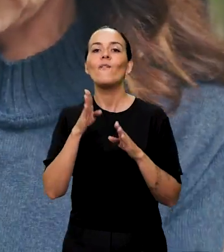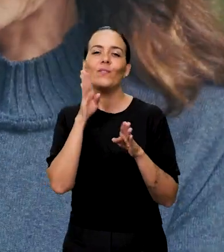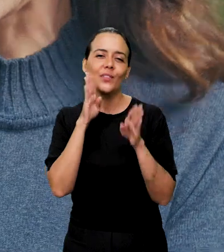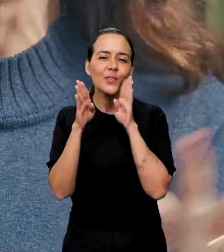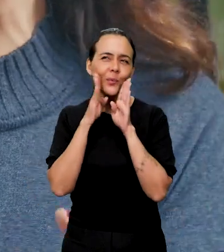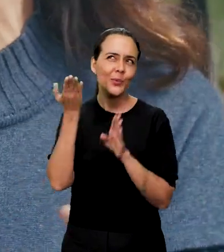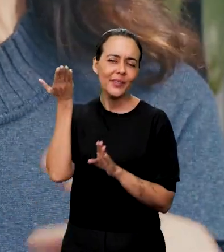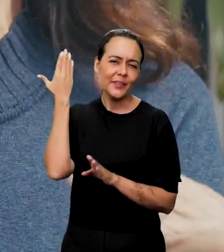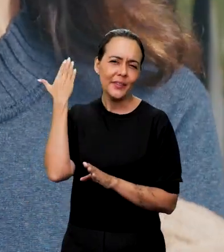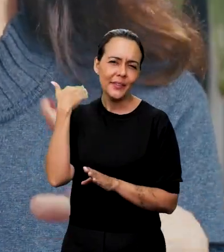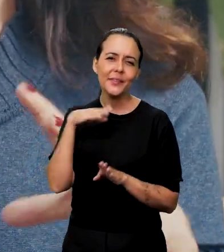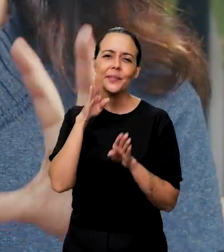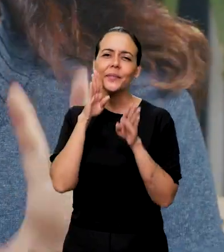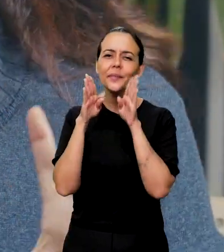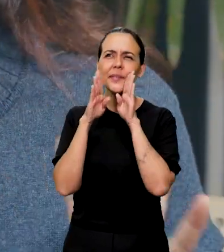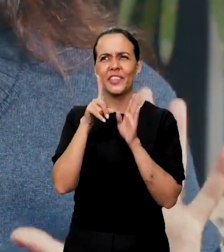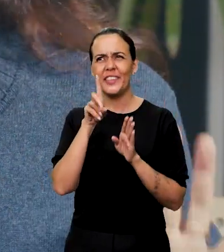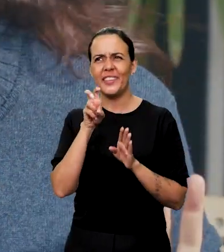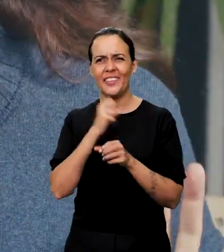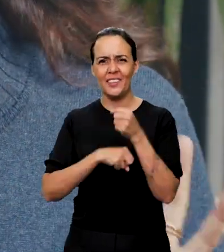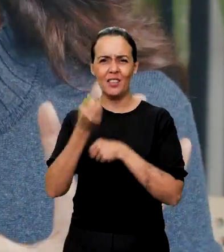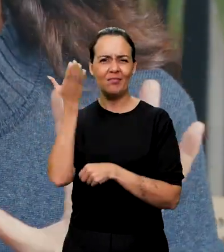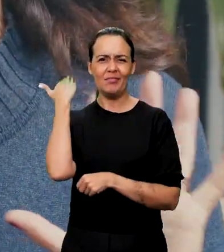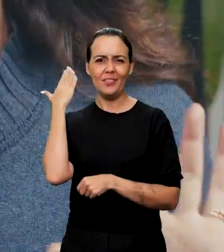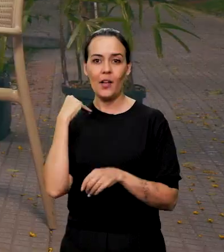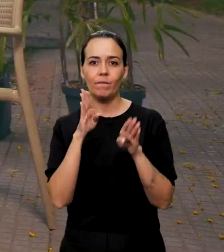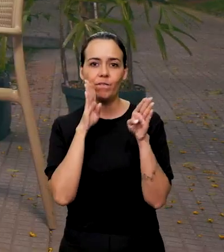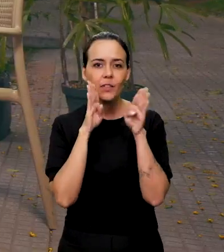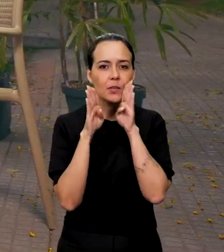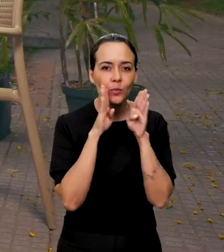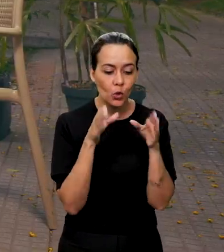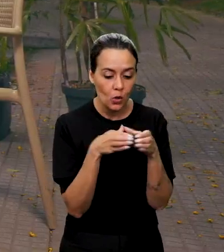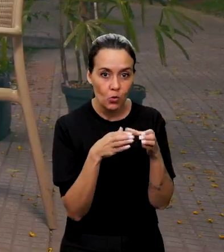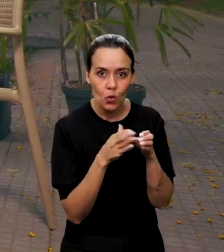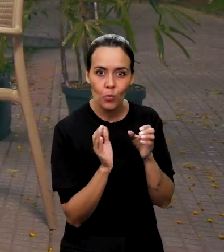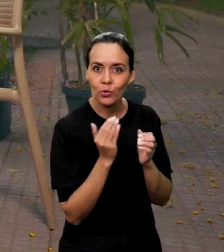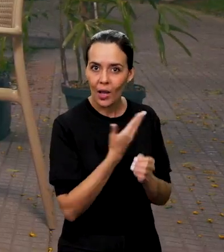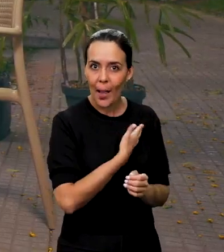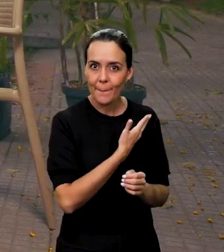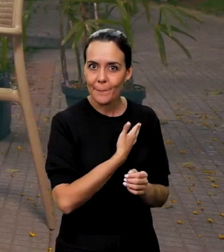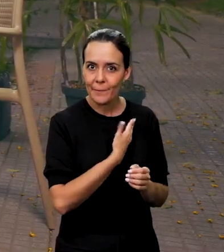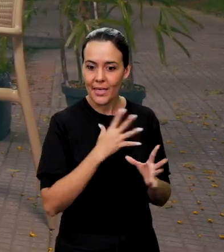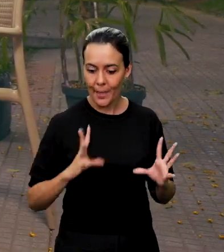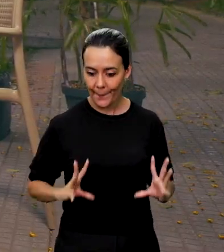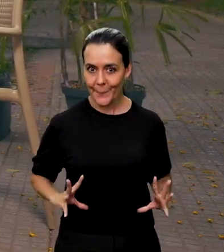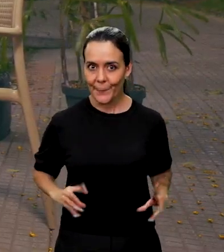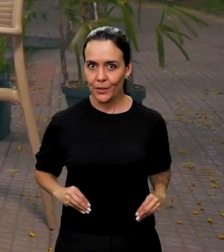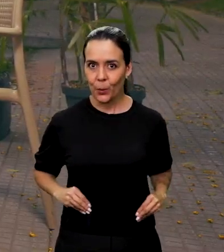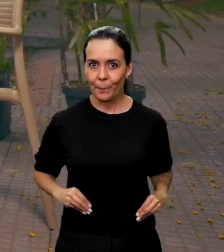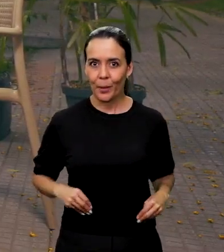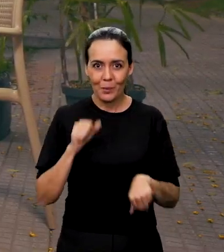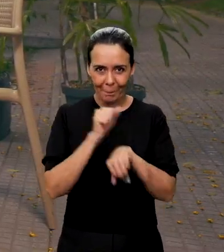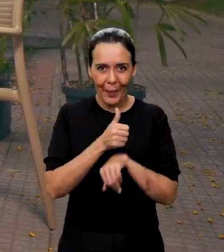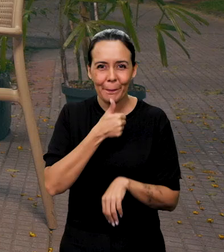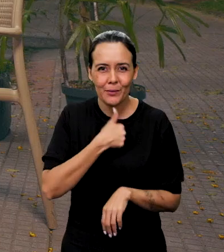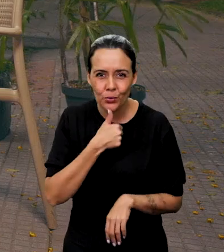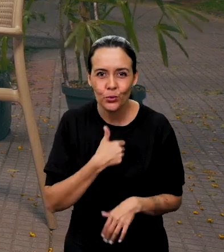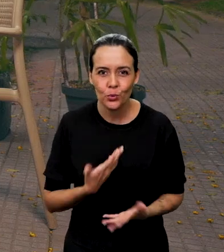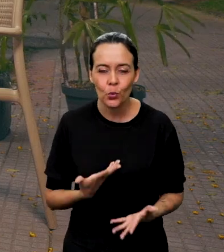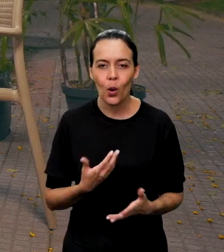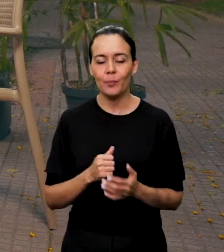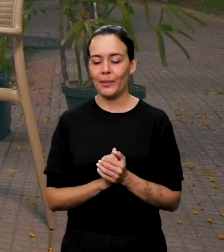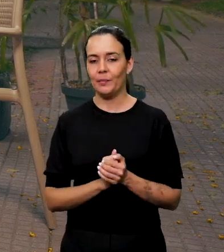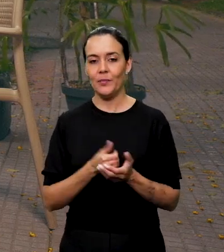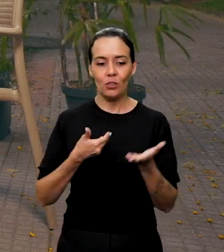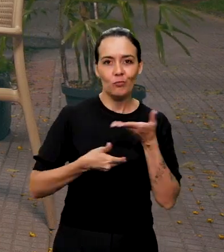é na época do Facebook, um grupo ultra secreto de amigas que estavam mais ou menos nessa fase. E aí a gente ficava trocando. Bom, a gente